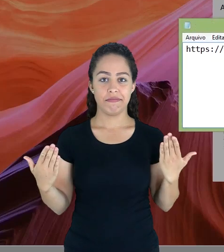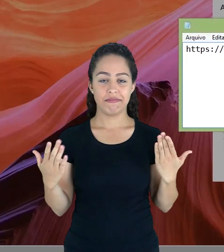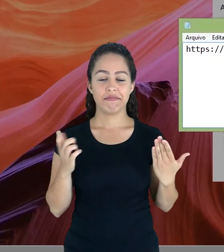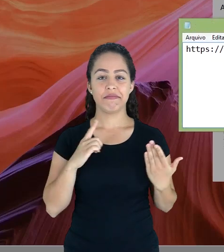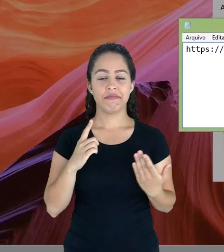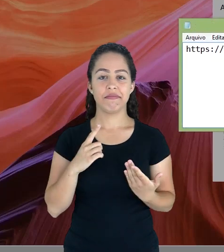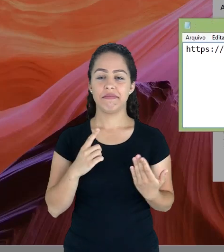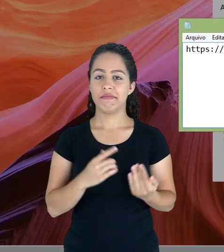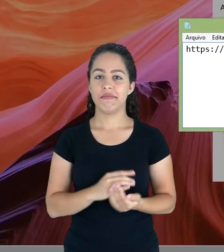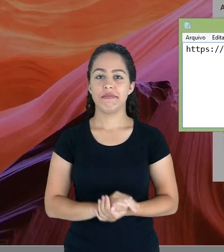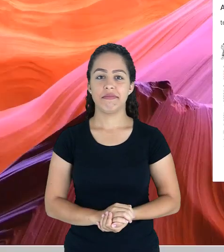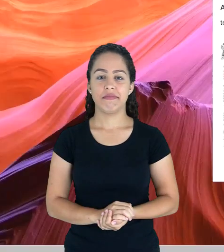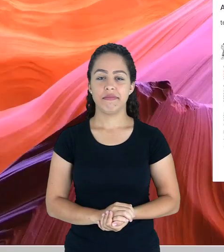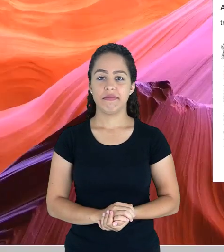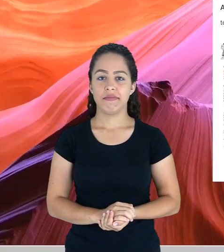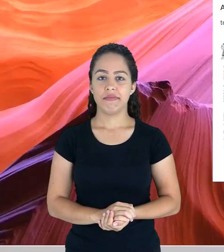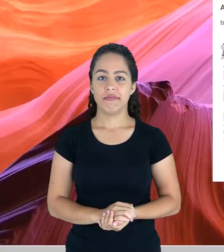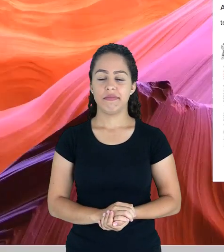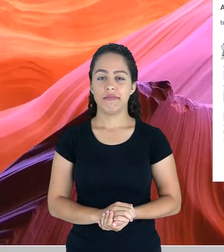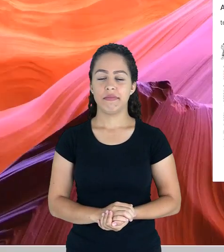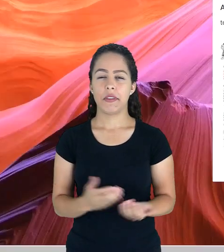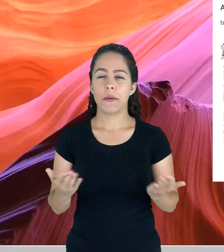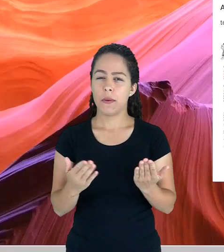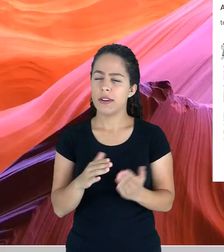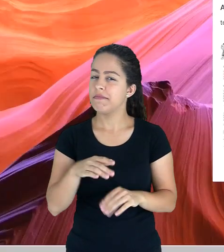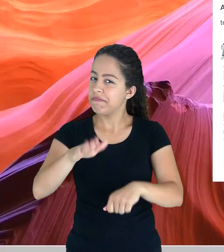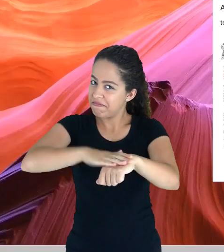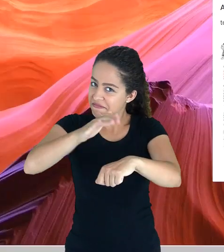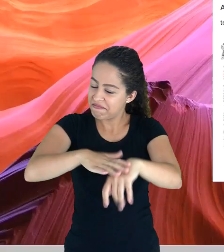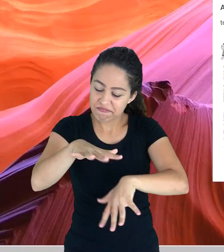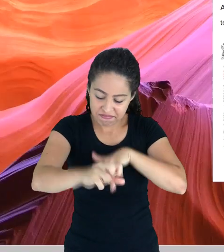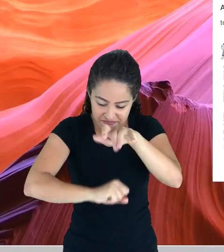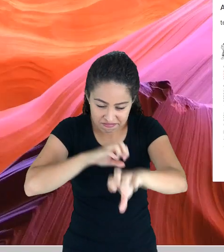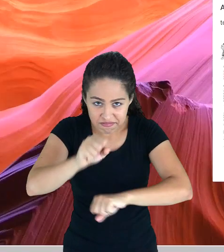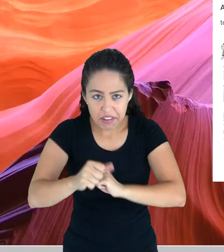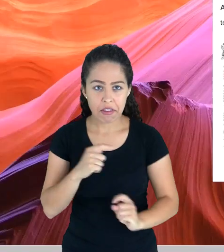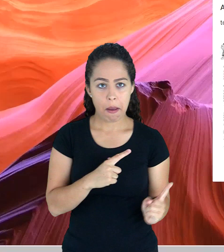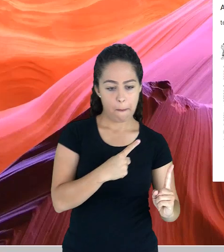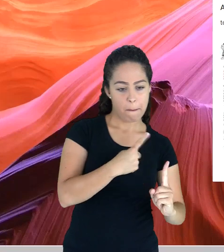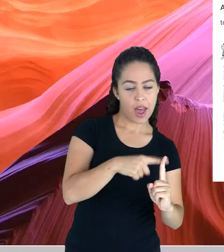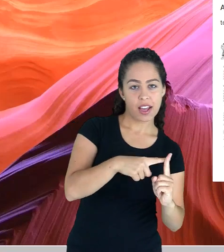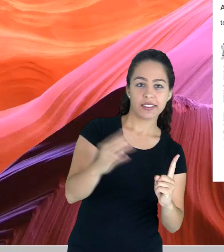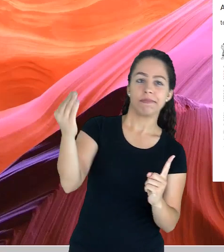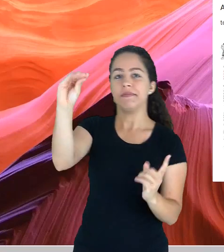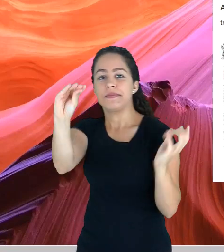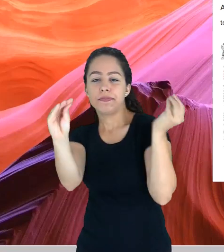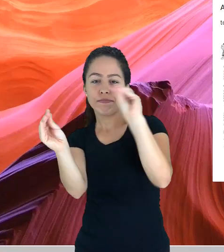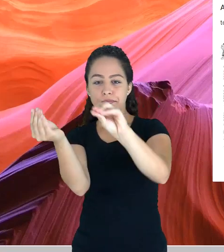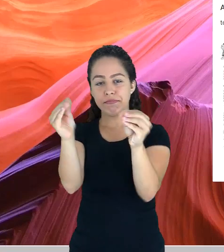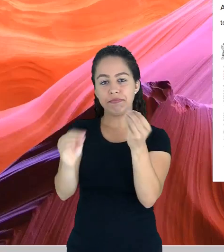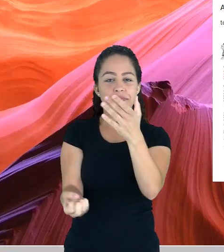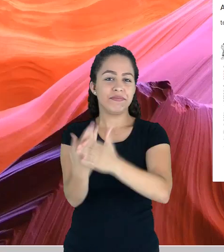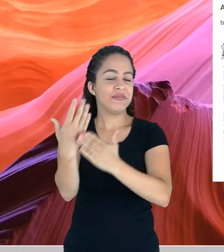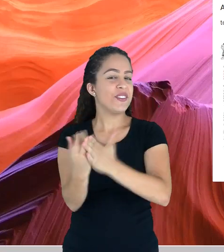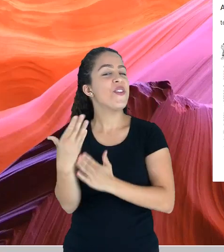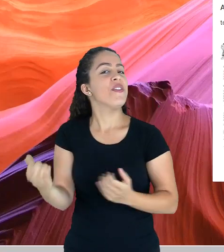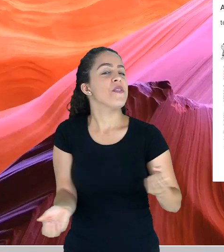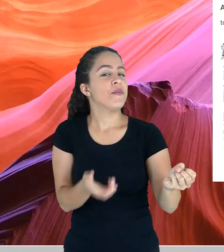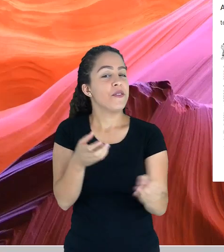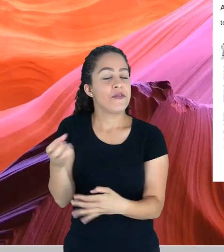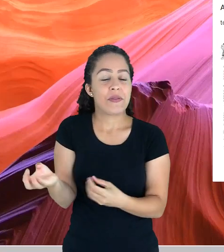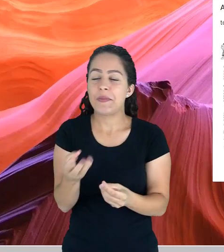Vai ser algo como isso. Agora é explorar, clicando nesse maiszinho aqui para criar mais